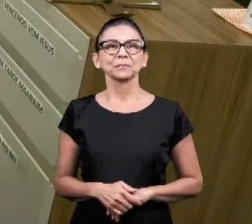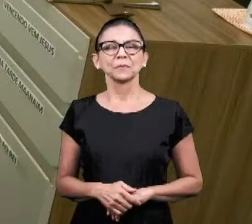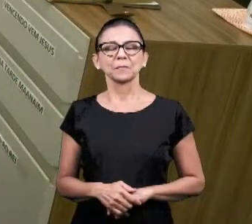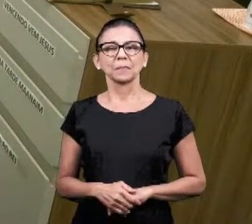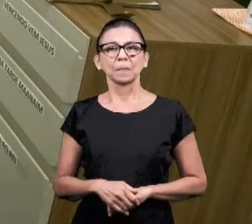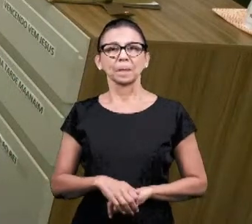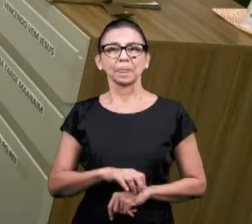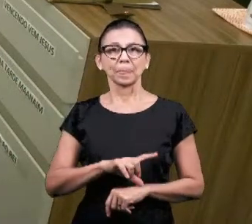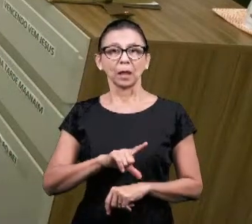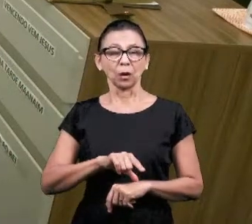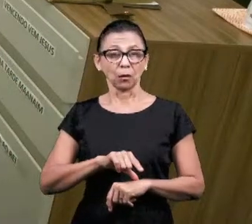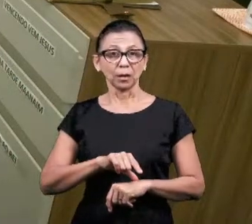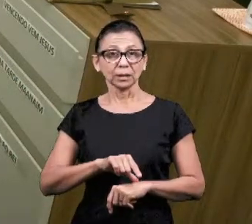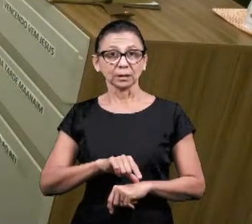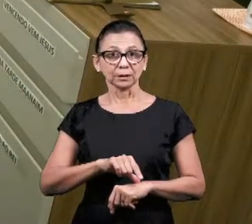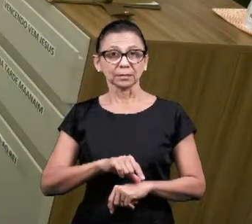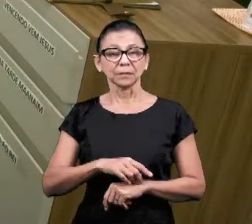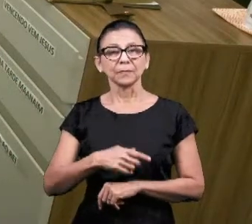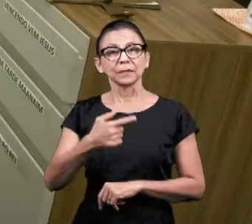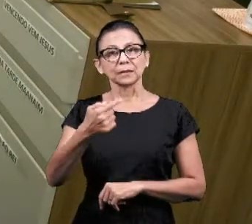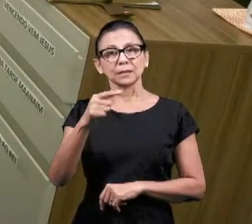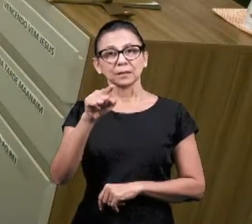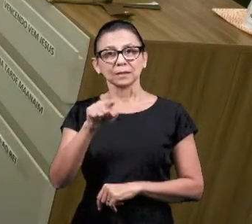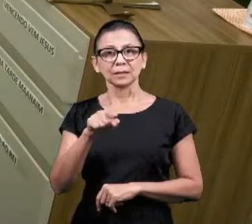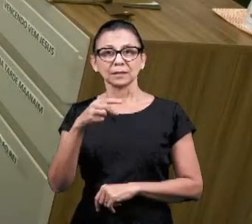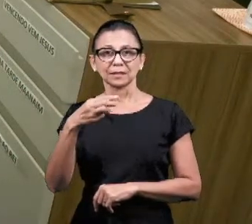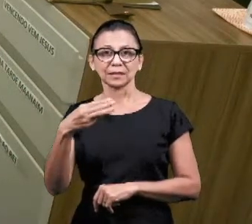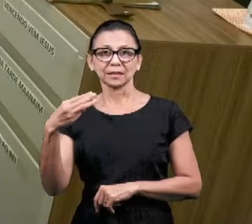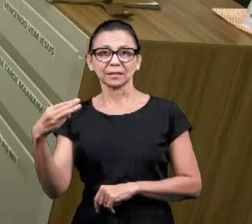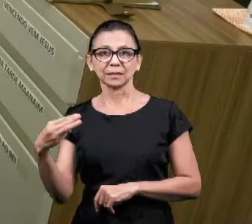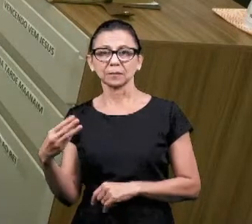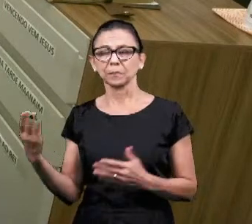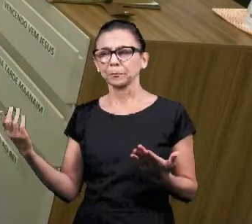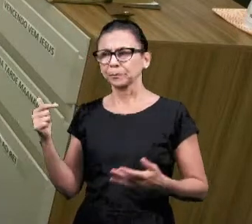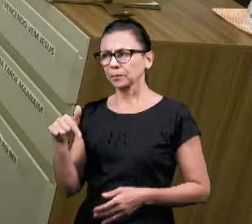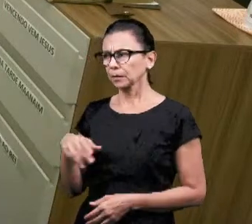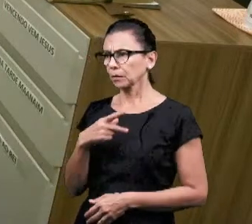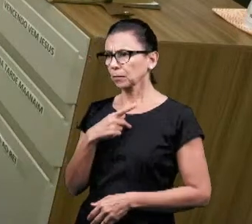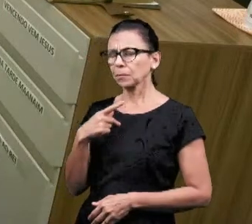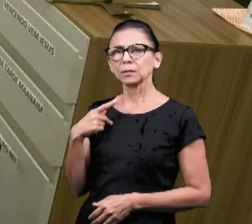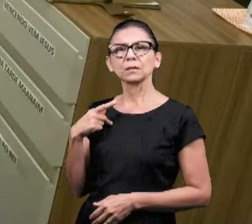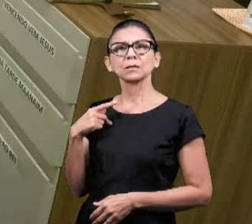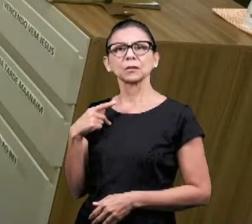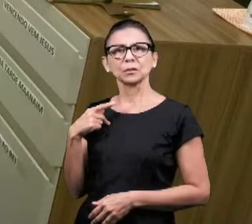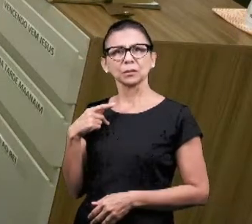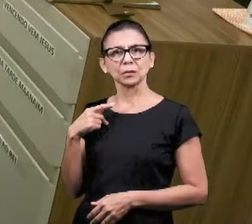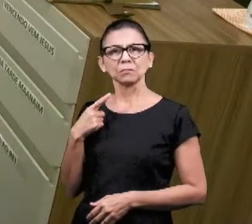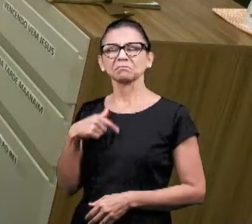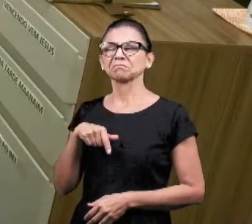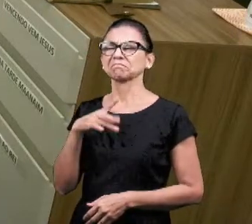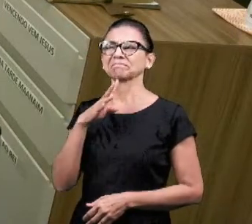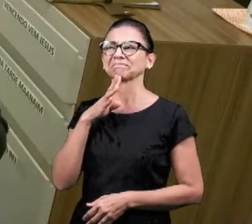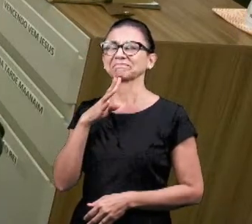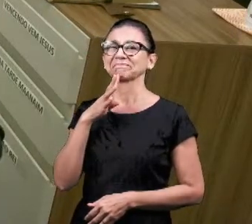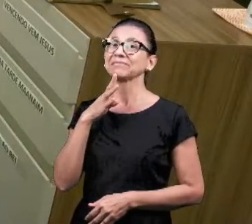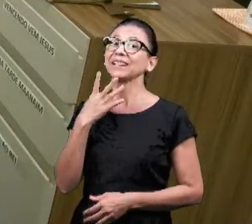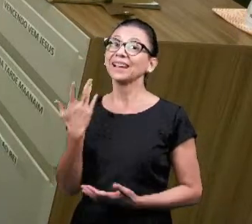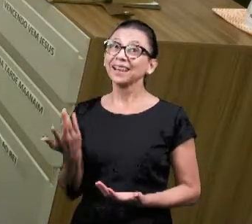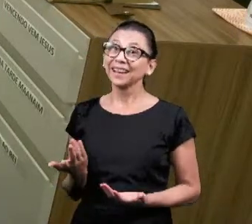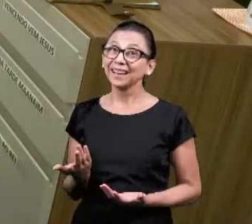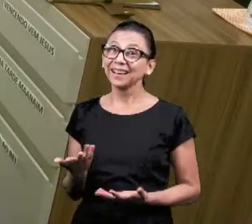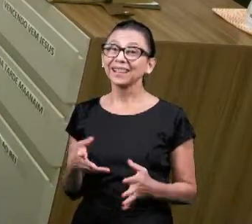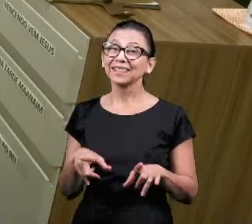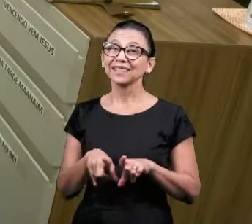19h33, nosso querido pastor, que está aqui hoje, né? Muito conhecido, é irmão do nosso